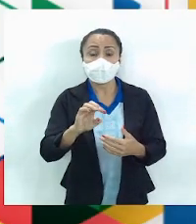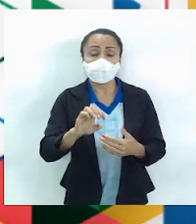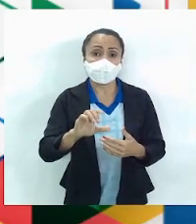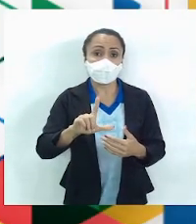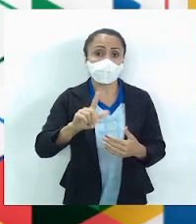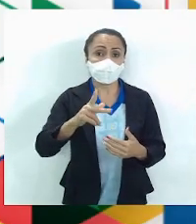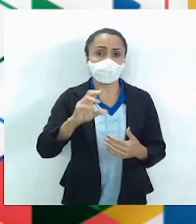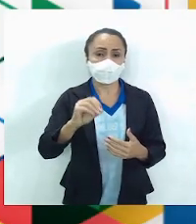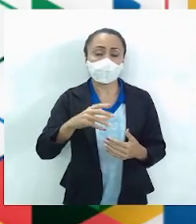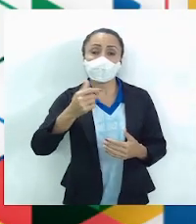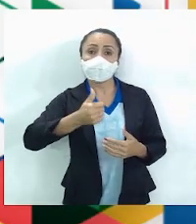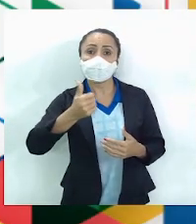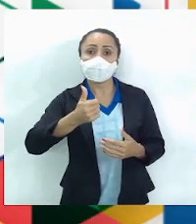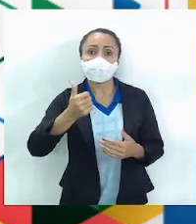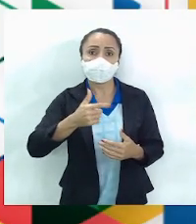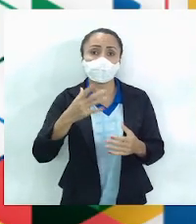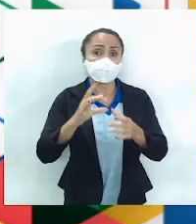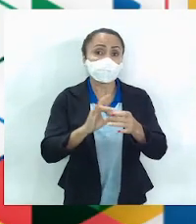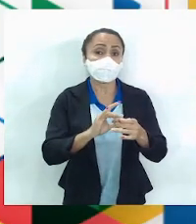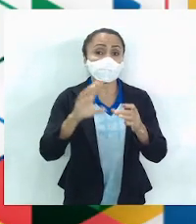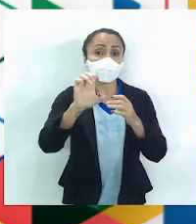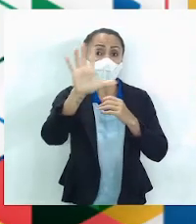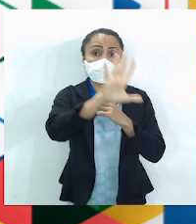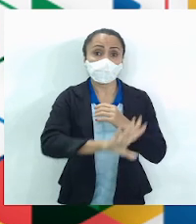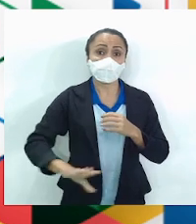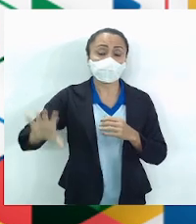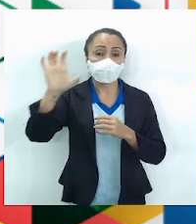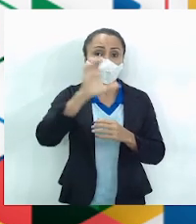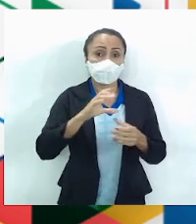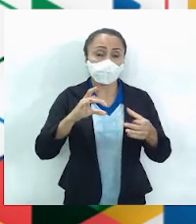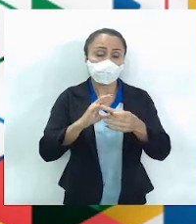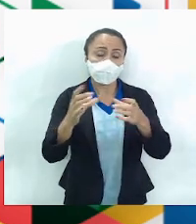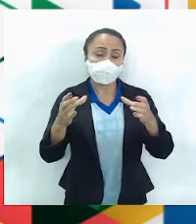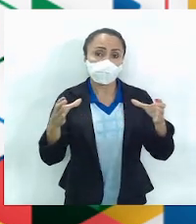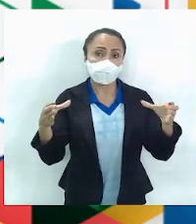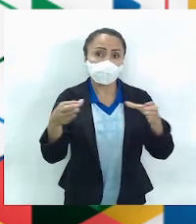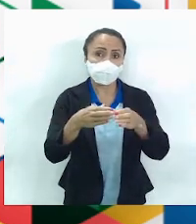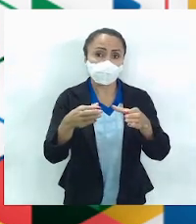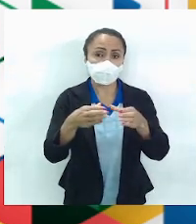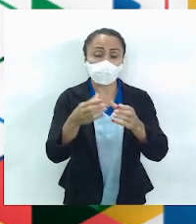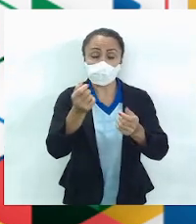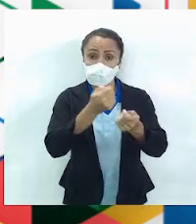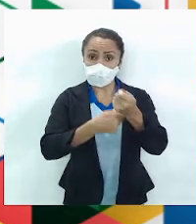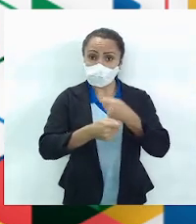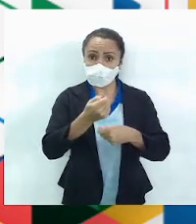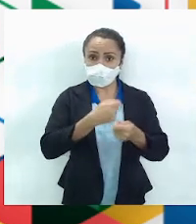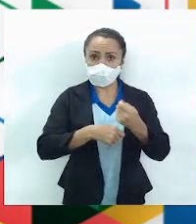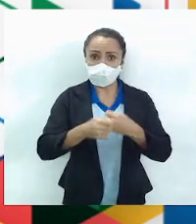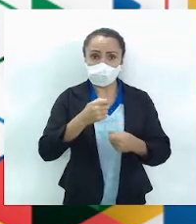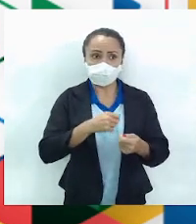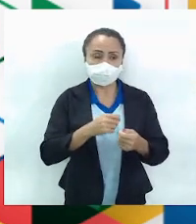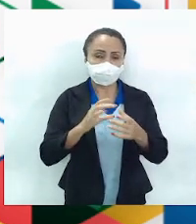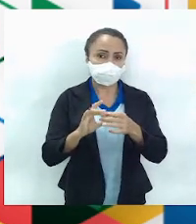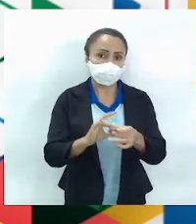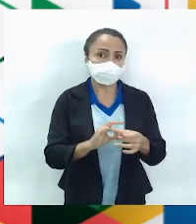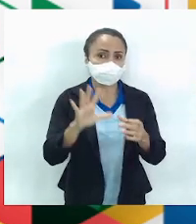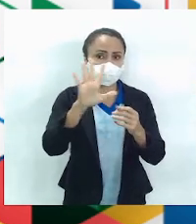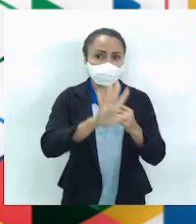primeira questão é sobre a União Europeia, o bloco econômico da União Europeia, hein? Vamos